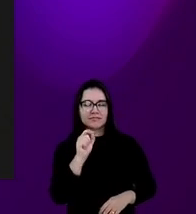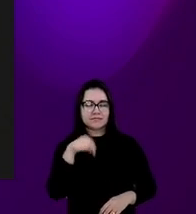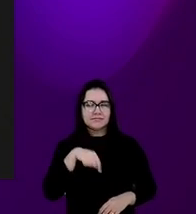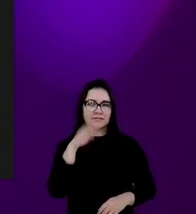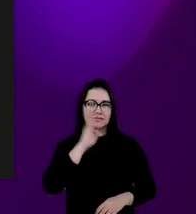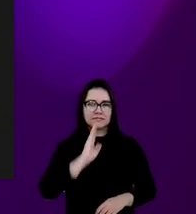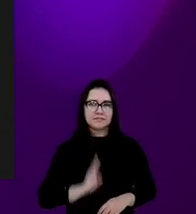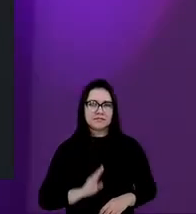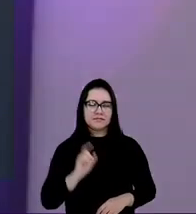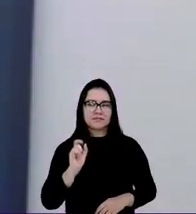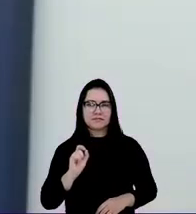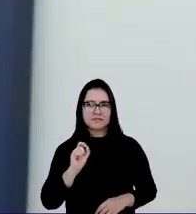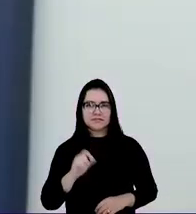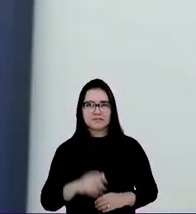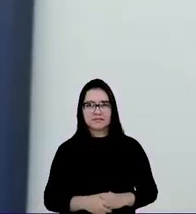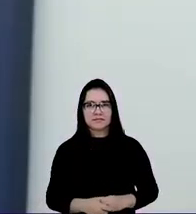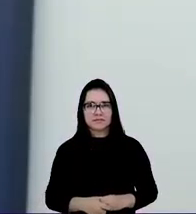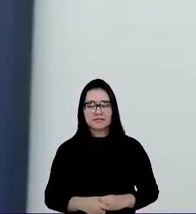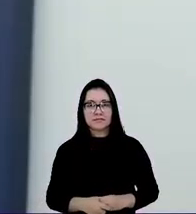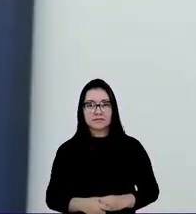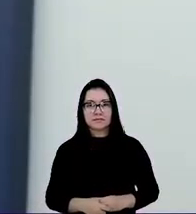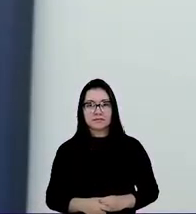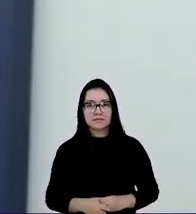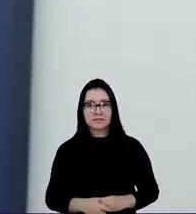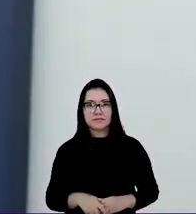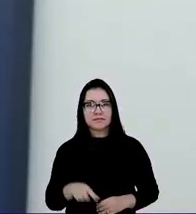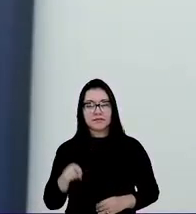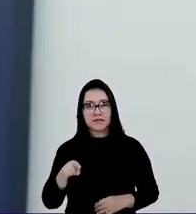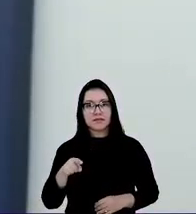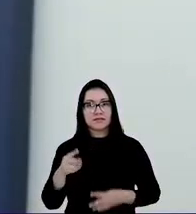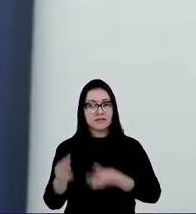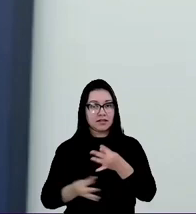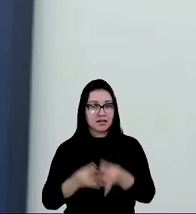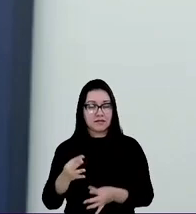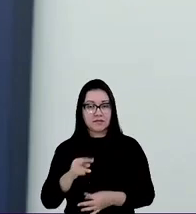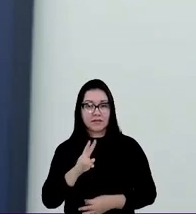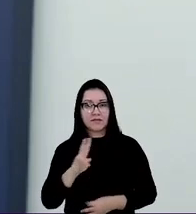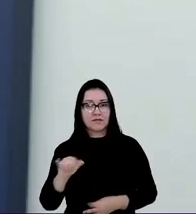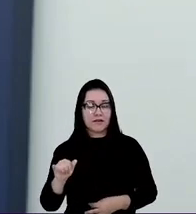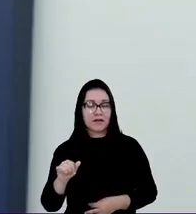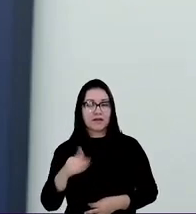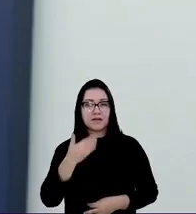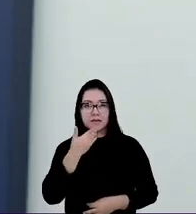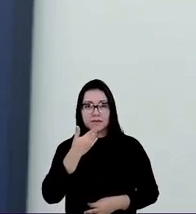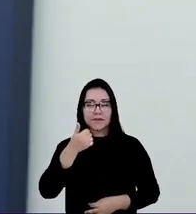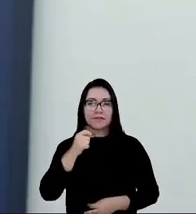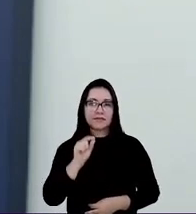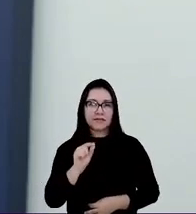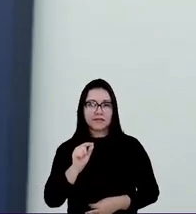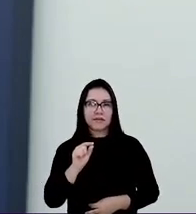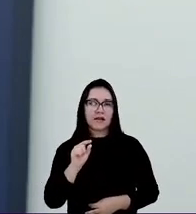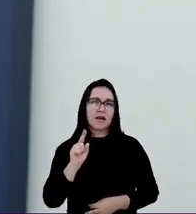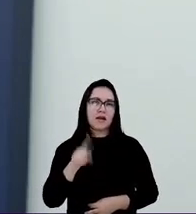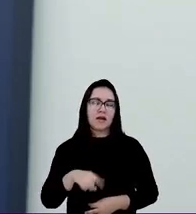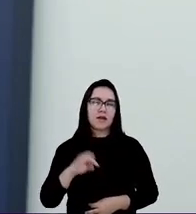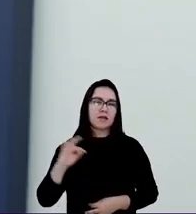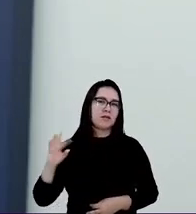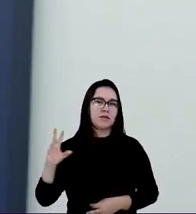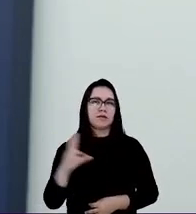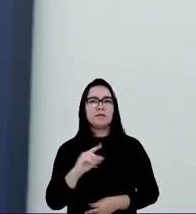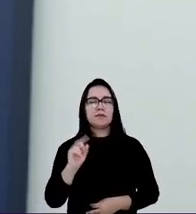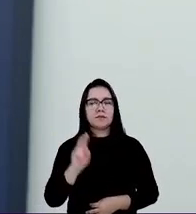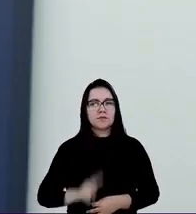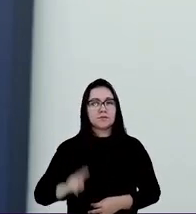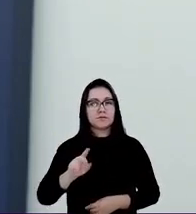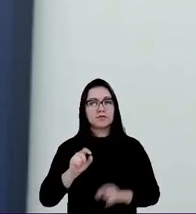Brasil, essa terapia vai ser preferentemente, se não totalmente,